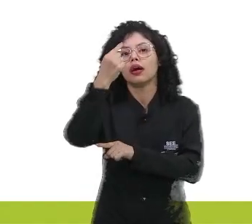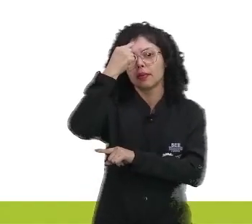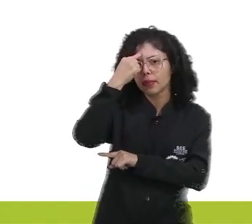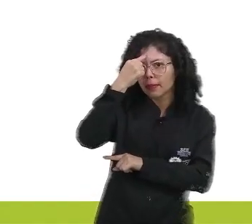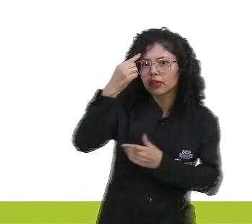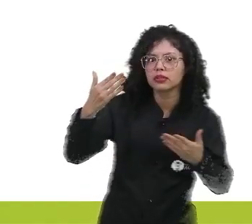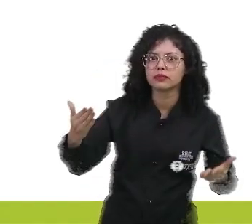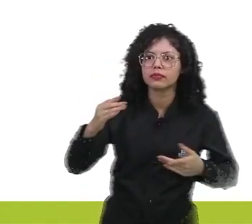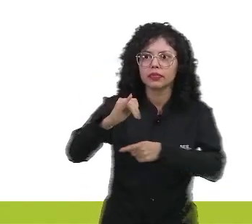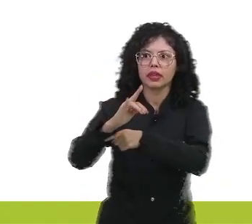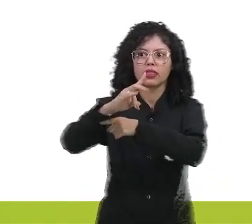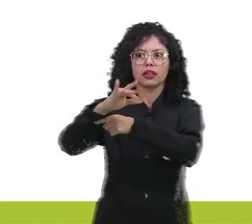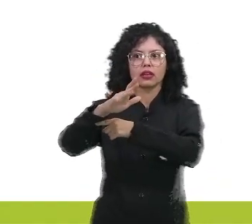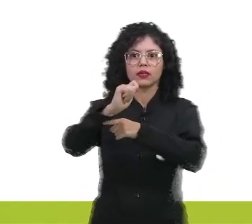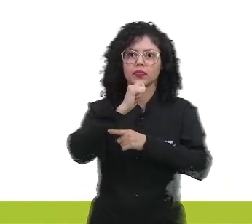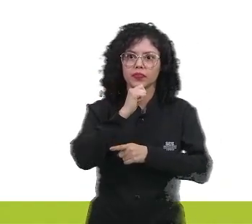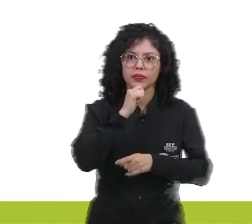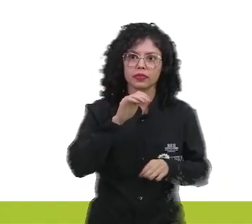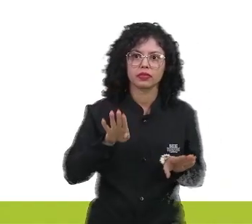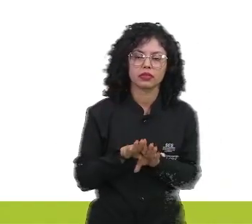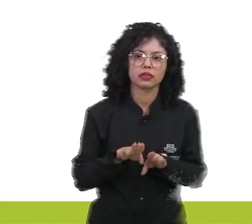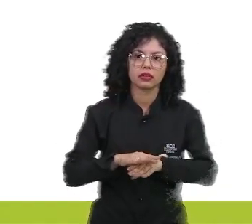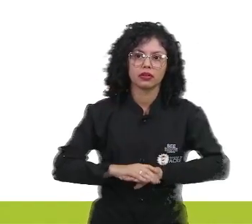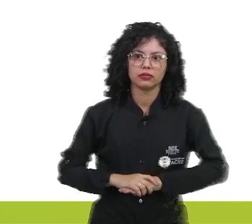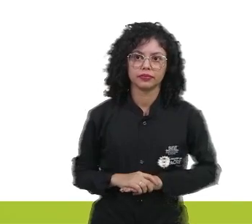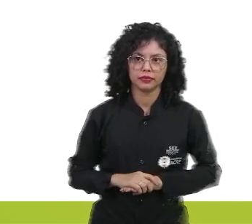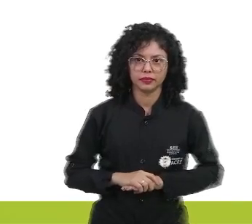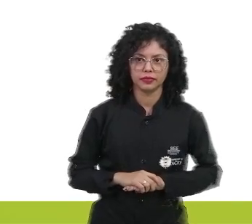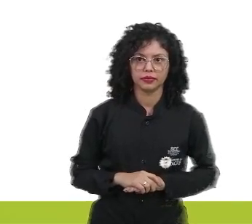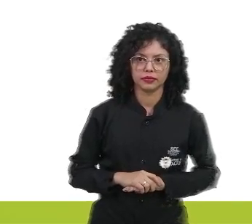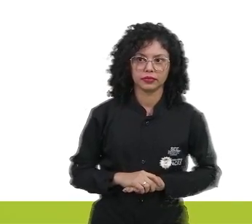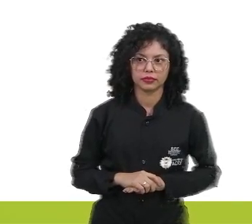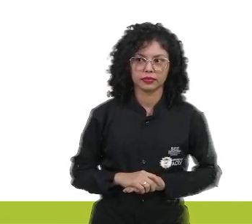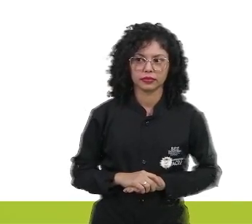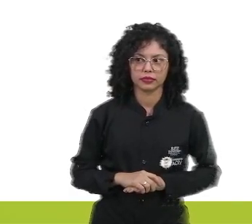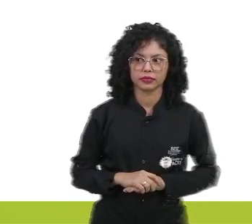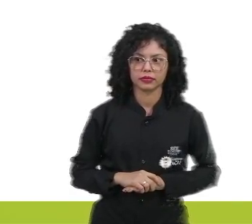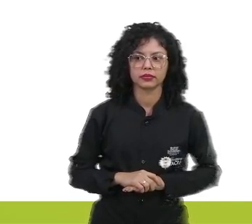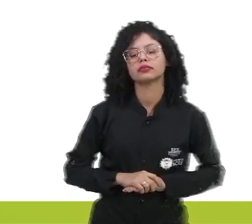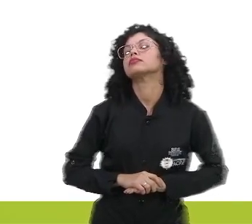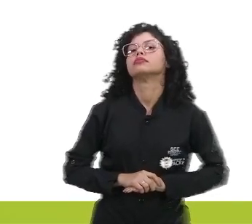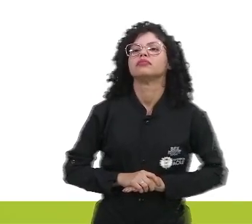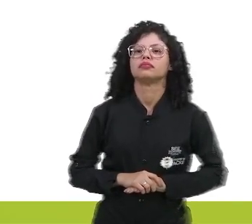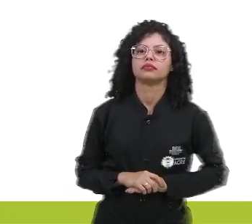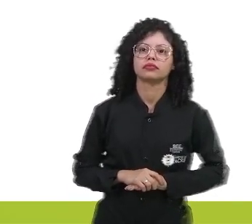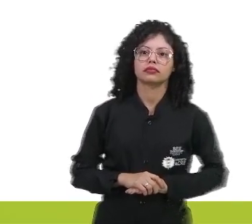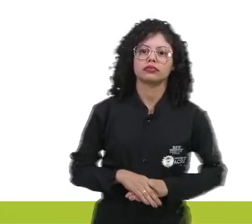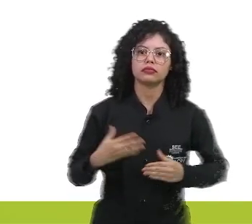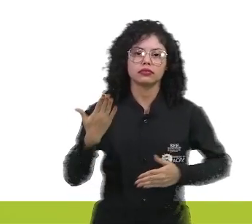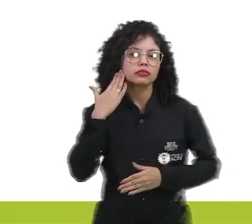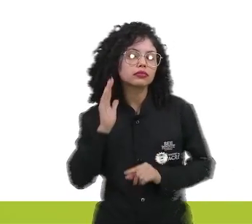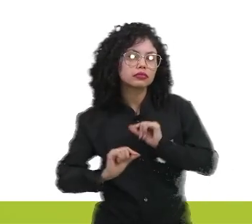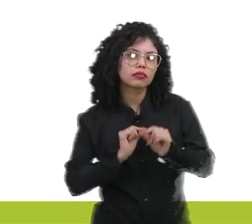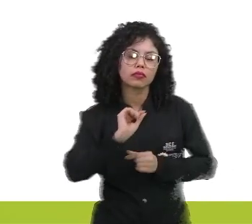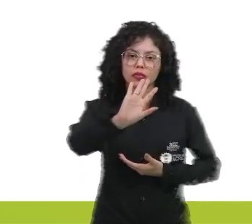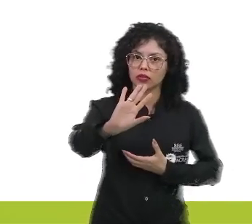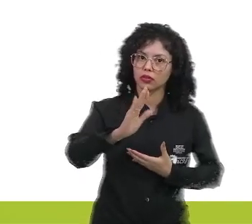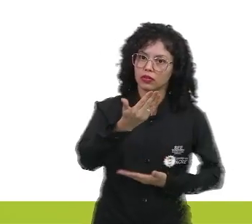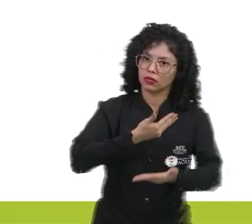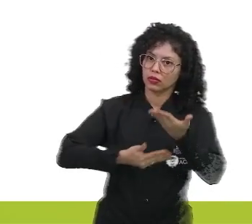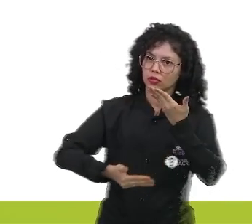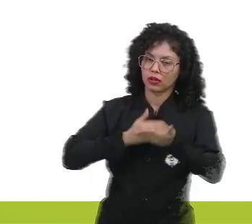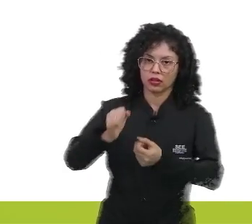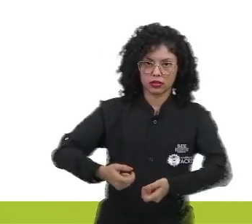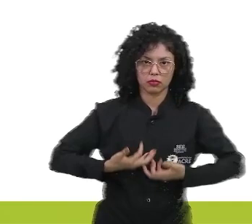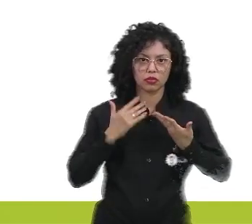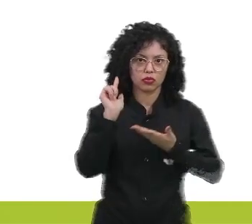tá bom? Deixa eu até grifar aqui, por favor. E é o intelecto, tá? Vou até colocar isso aqui. Que é entender e compartilhar as emoções de